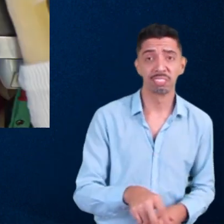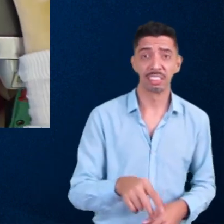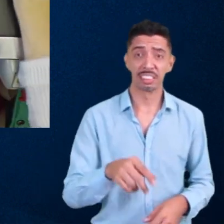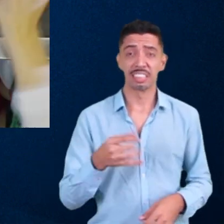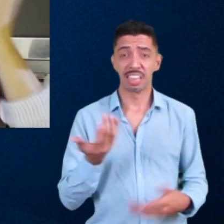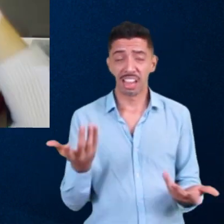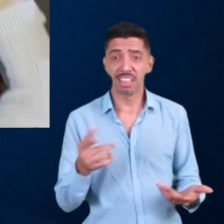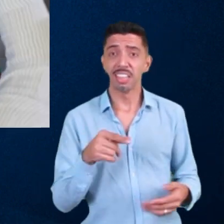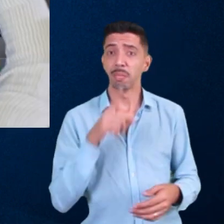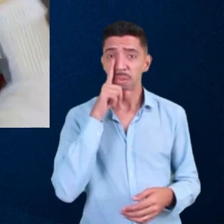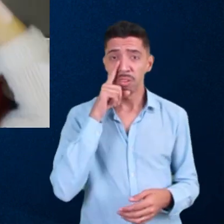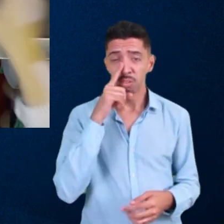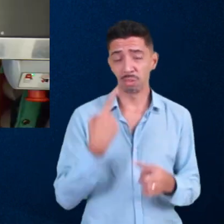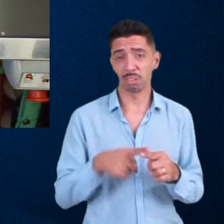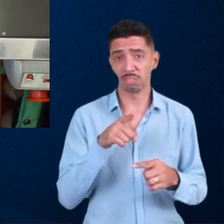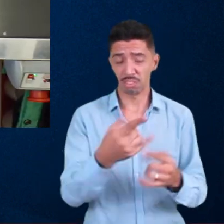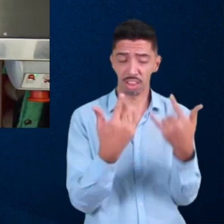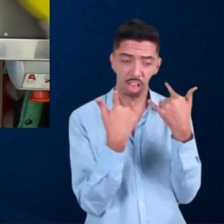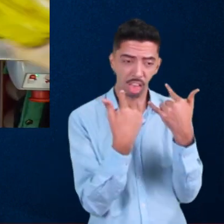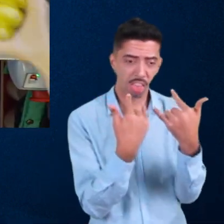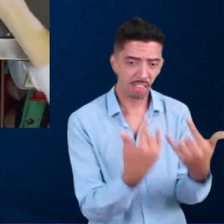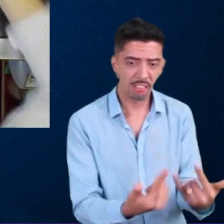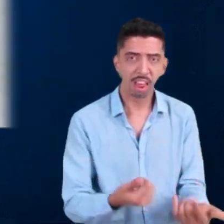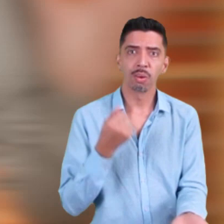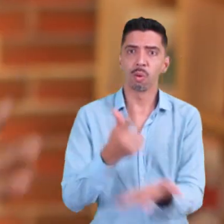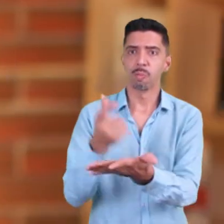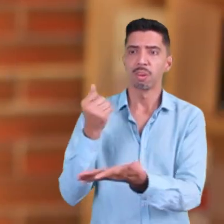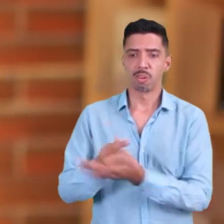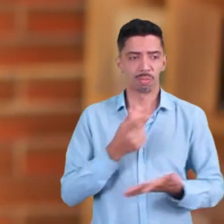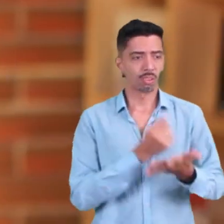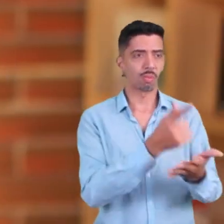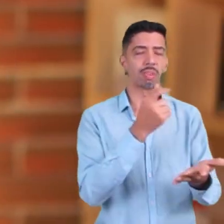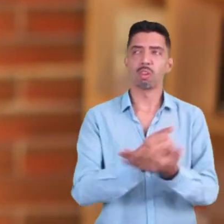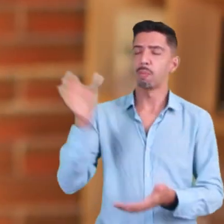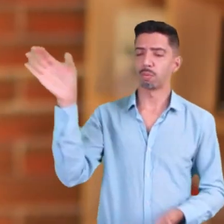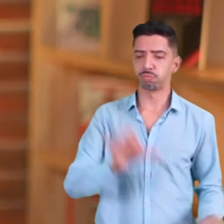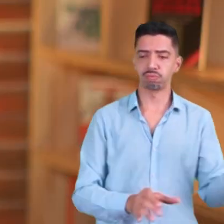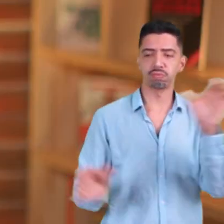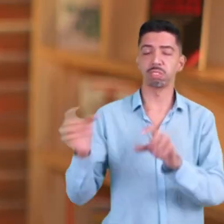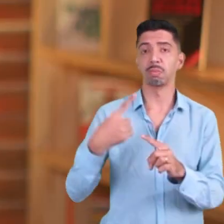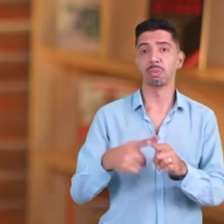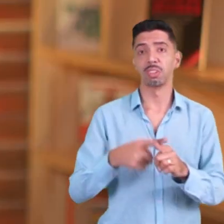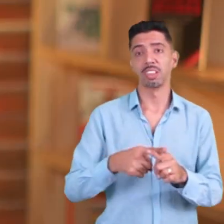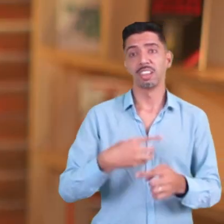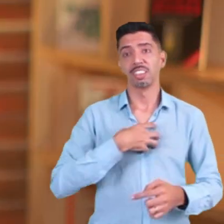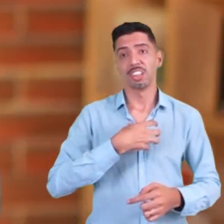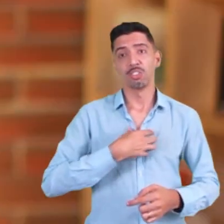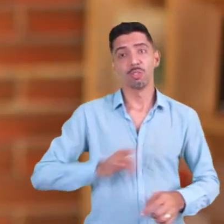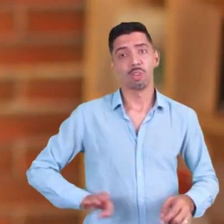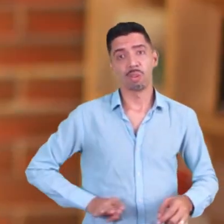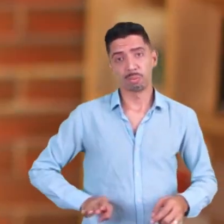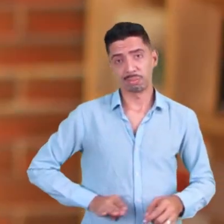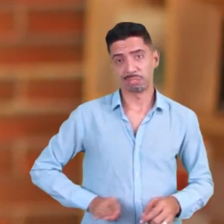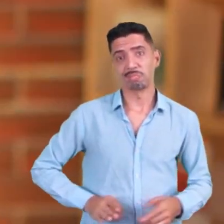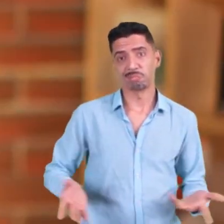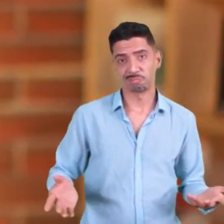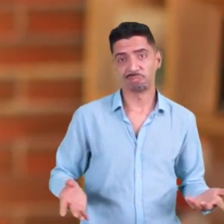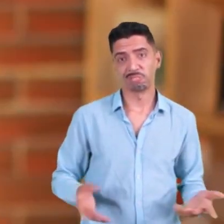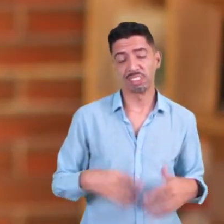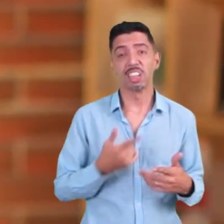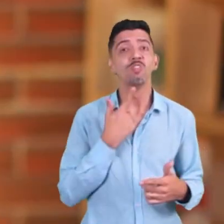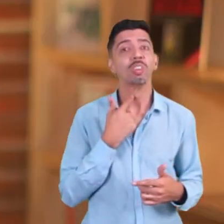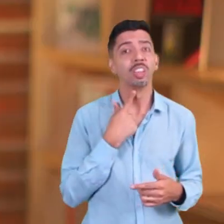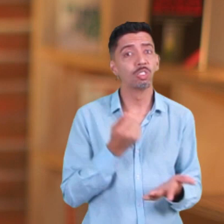vulnerável aos impulsos de compra e quando eu vou com fome, então, nem se fala. Nós precisamos olhar para todos os itens